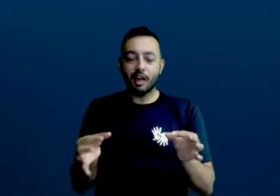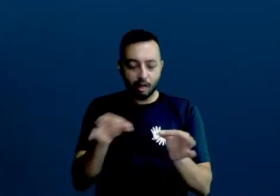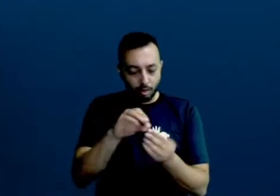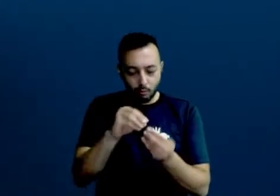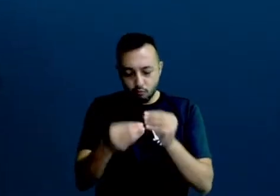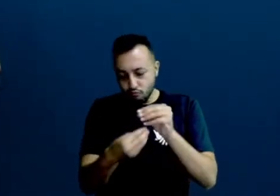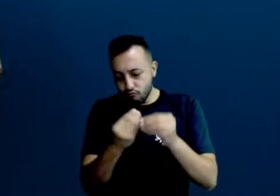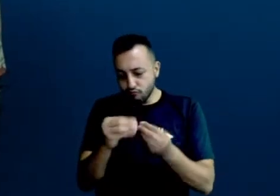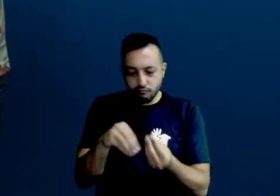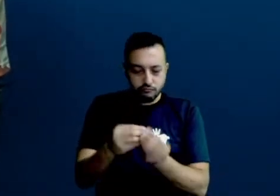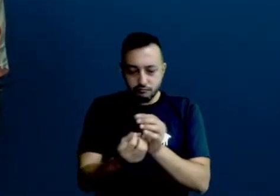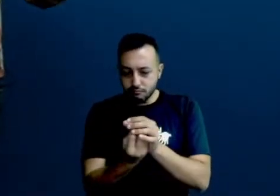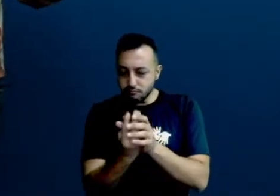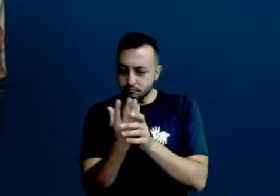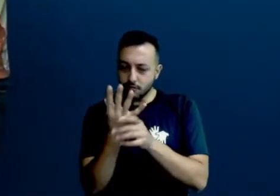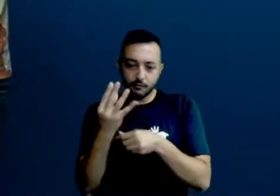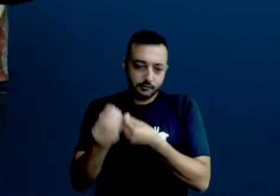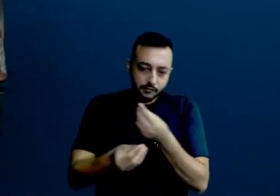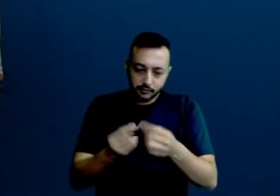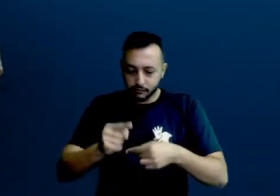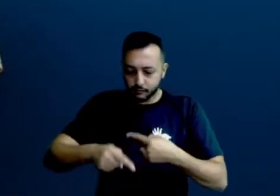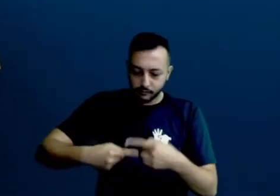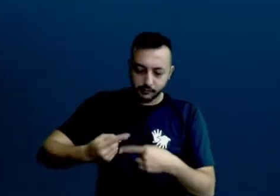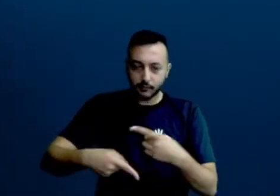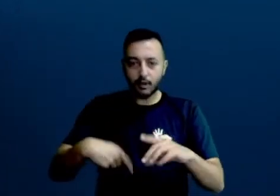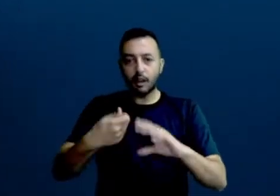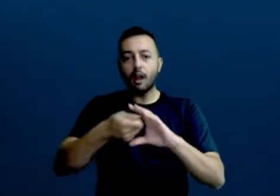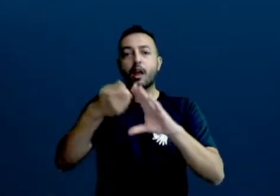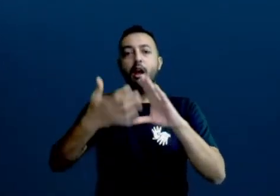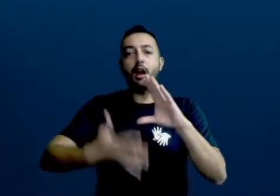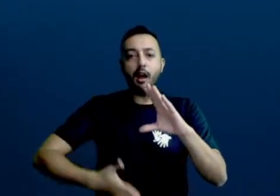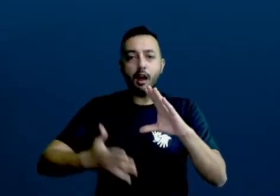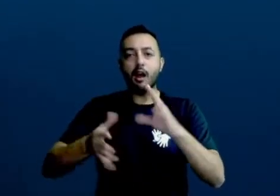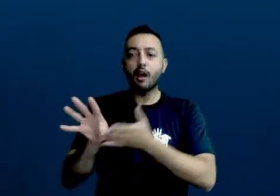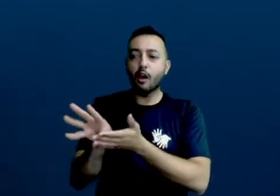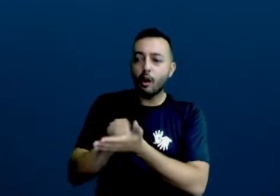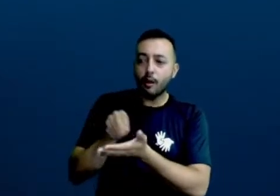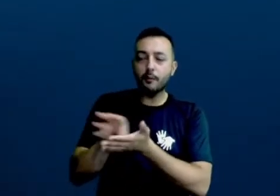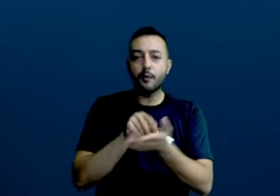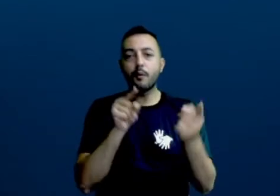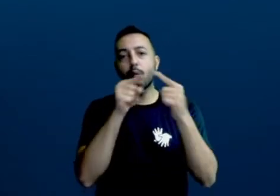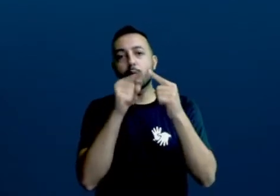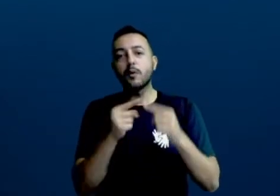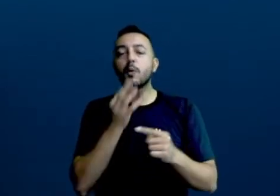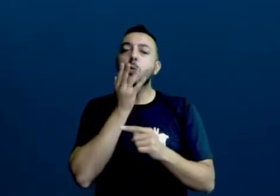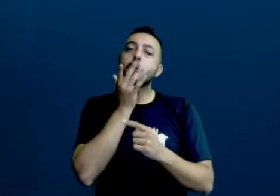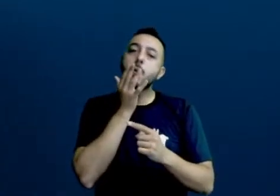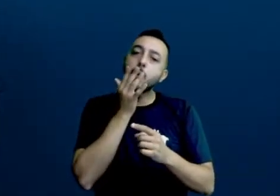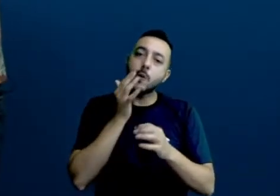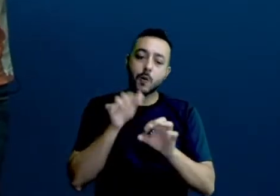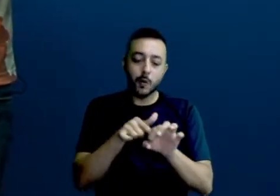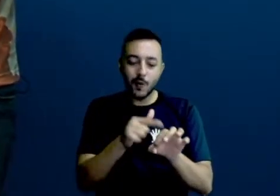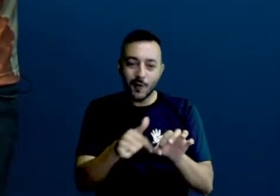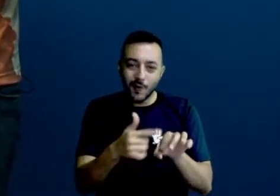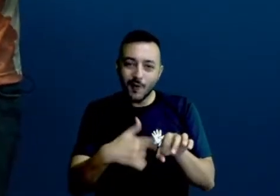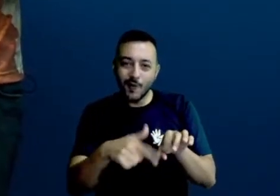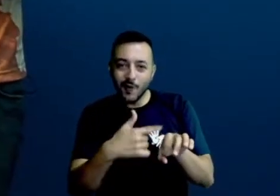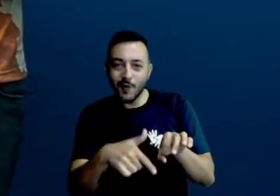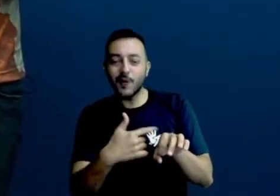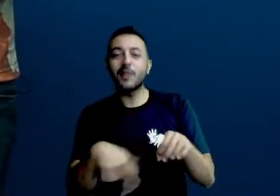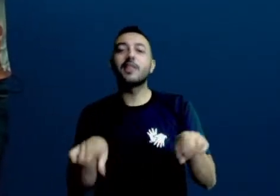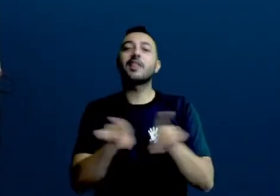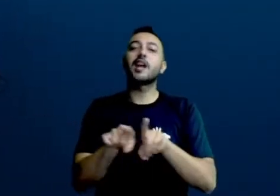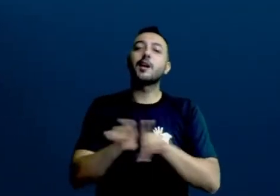observava os padrões de transmissão de algumas características dessas plantas como cor da semente como